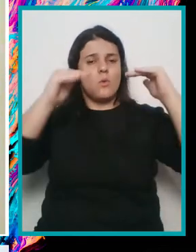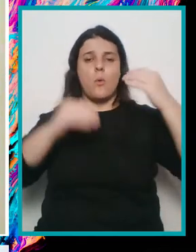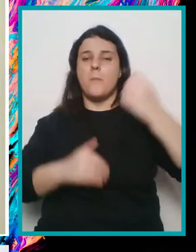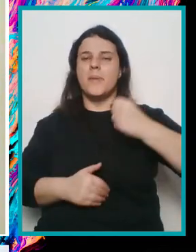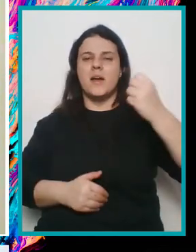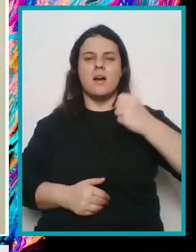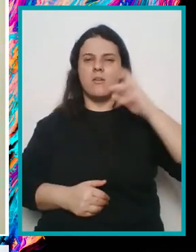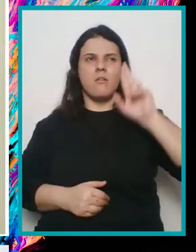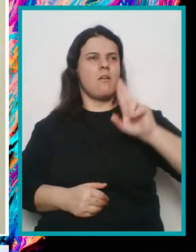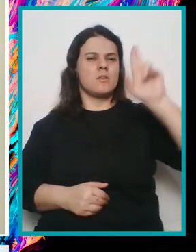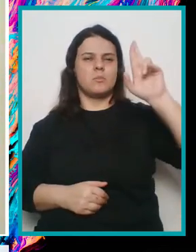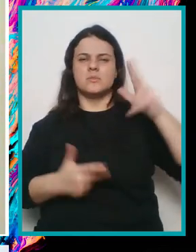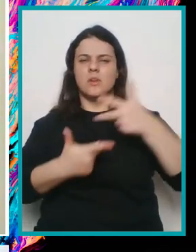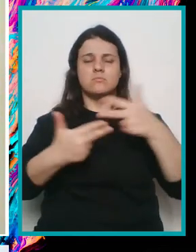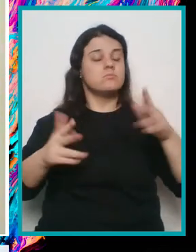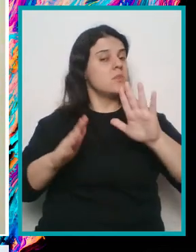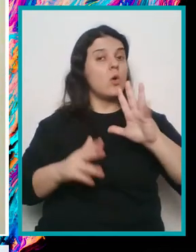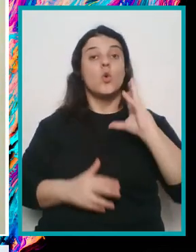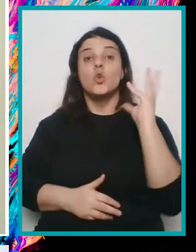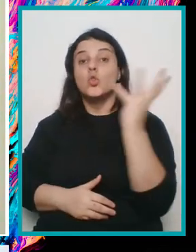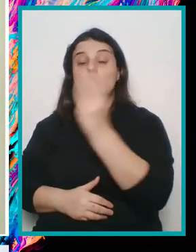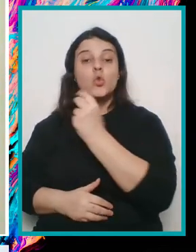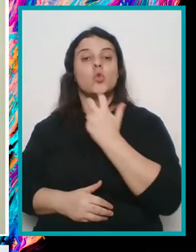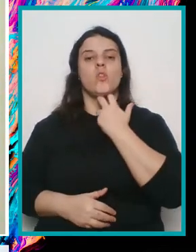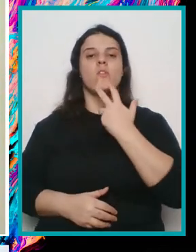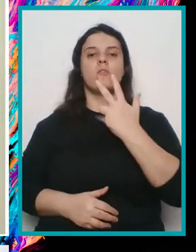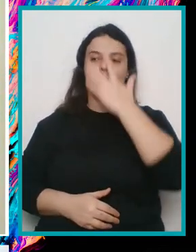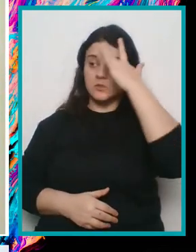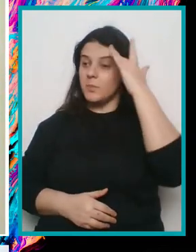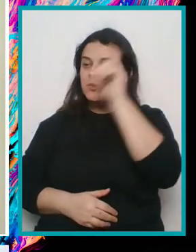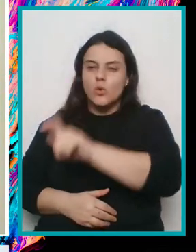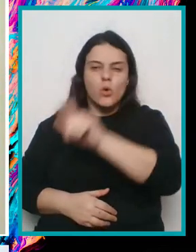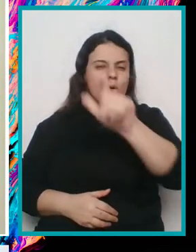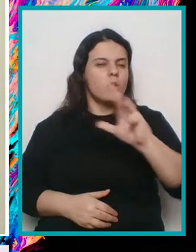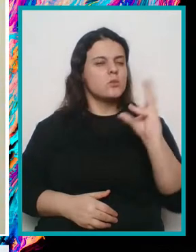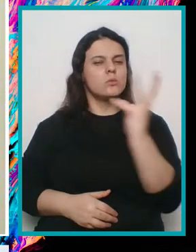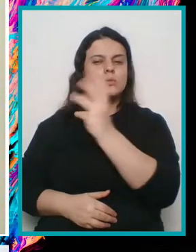without racial justice. Remember that.